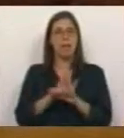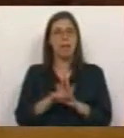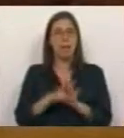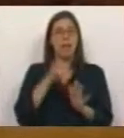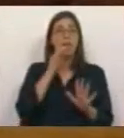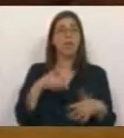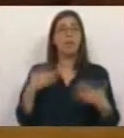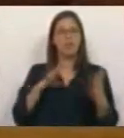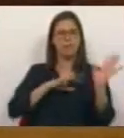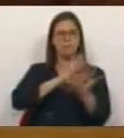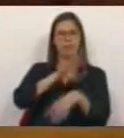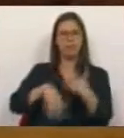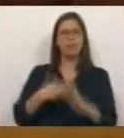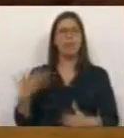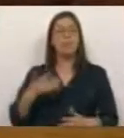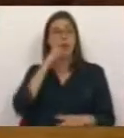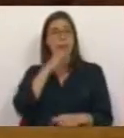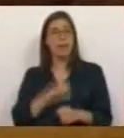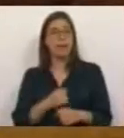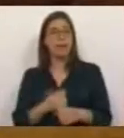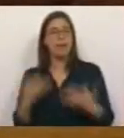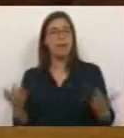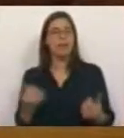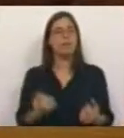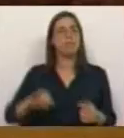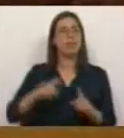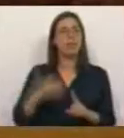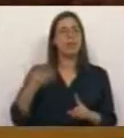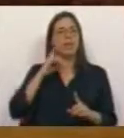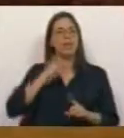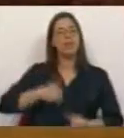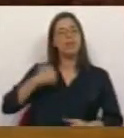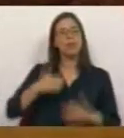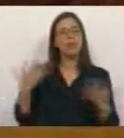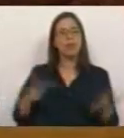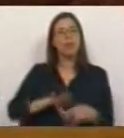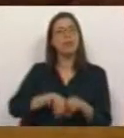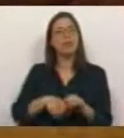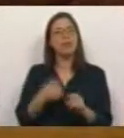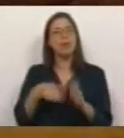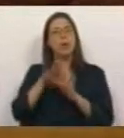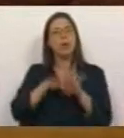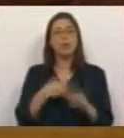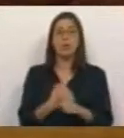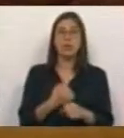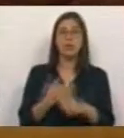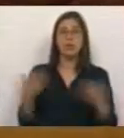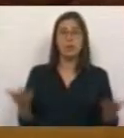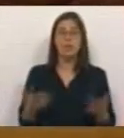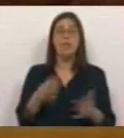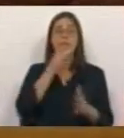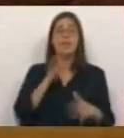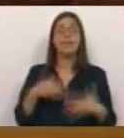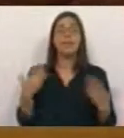Estamos a falar de atropelos aos direitos de quem trabalha, à violação de direitos fundamentais, à degradação das condições de trabalho e